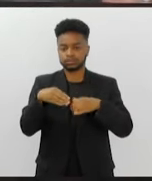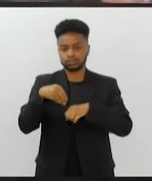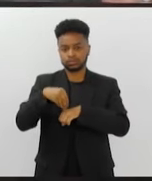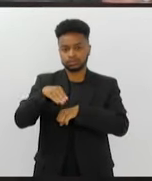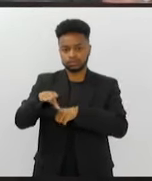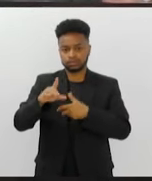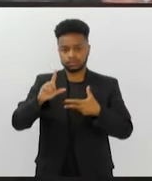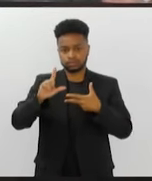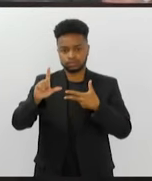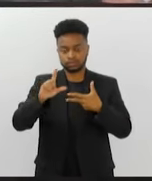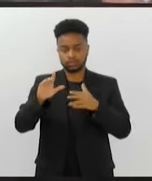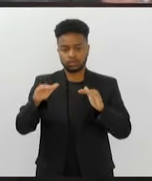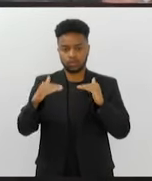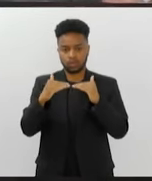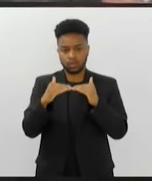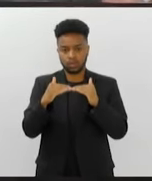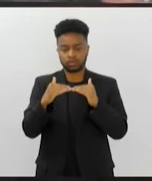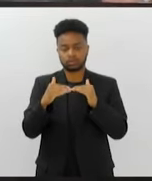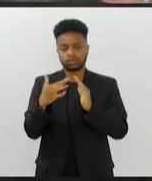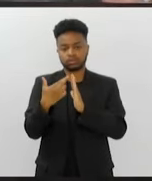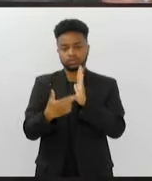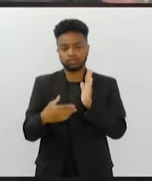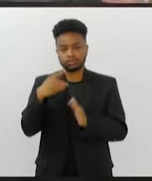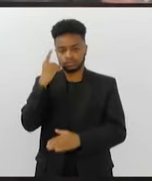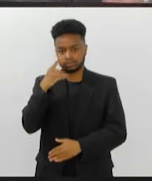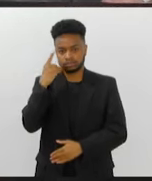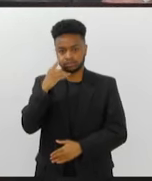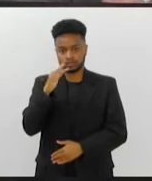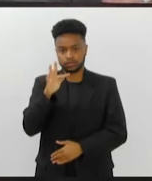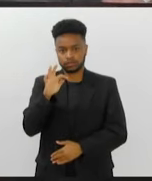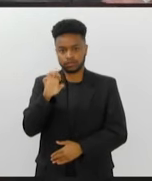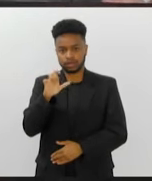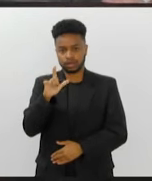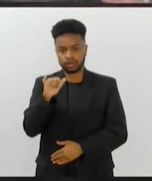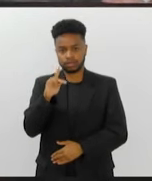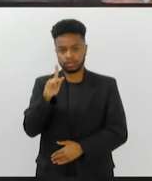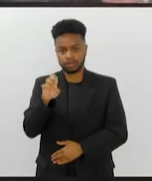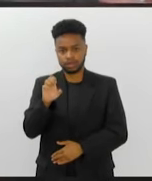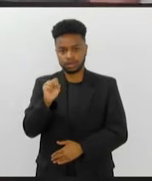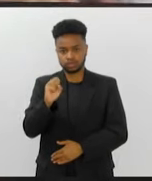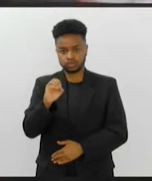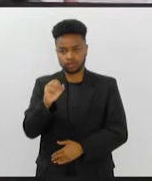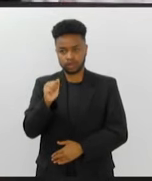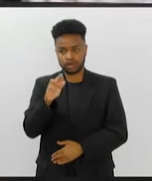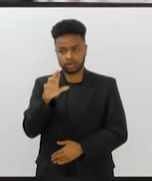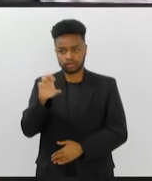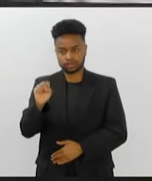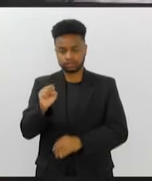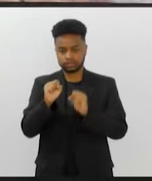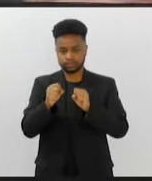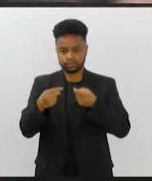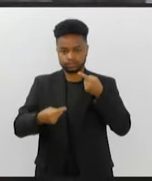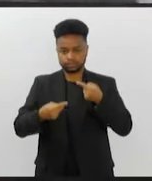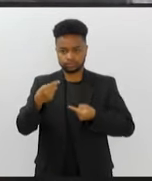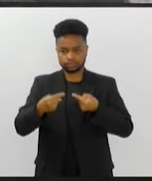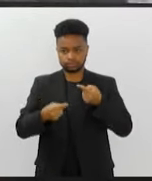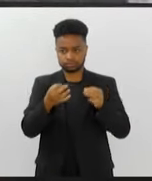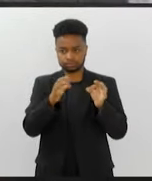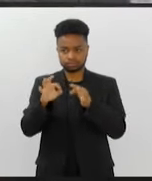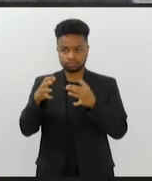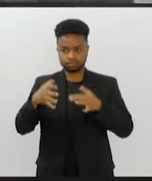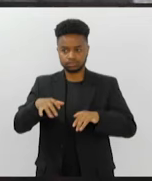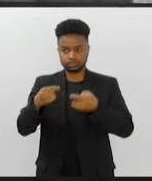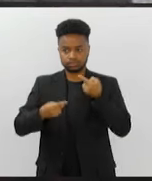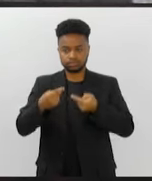Indicações Legislativas favorável, relatoria do deputado Felipe Soares, ao meu lado. Em discussão, não havendo quem